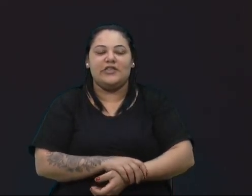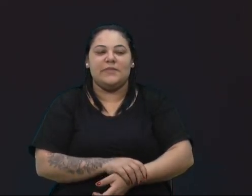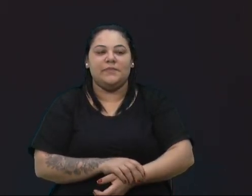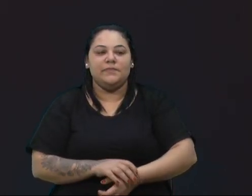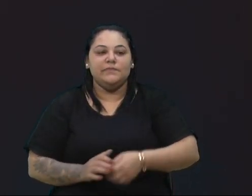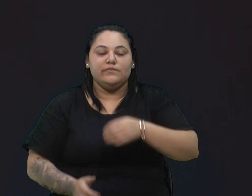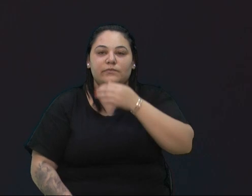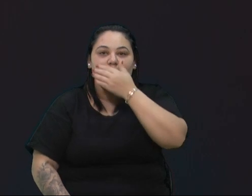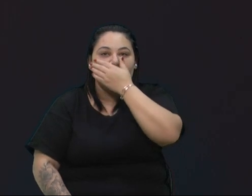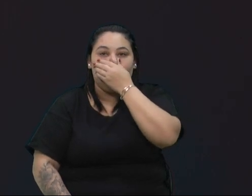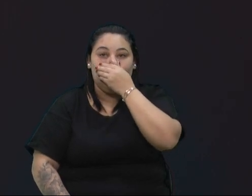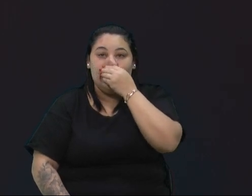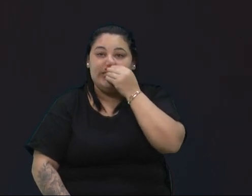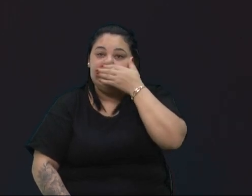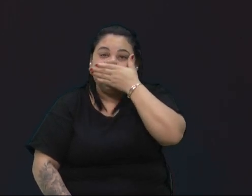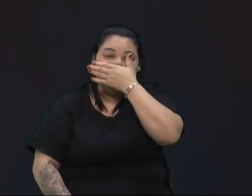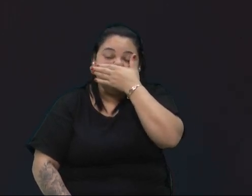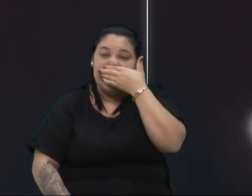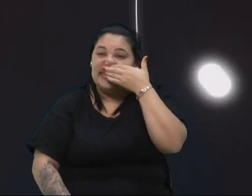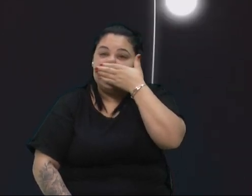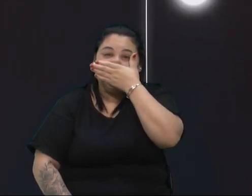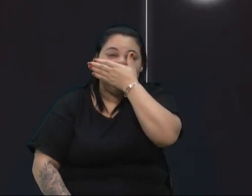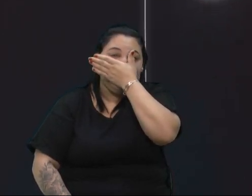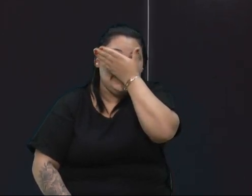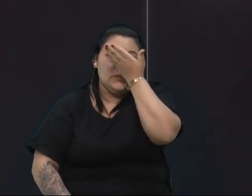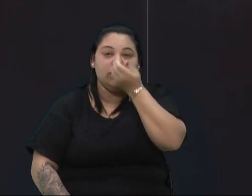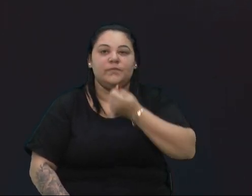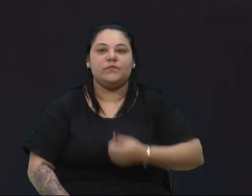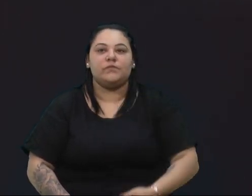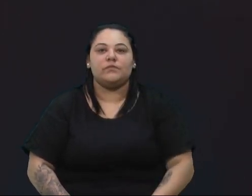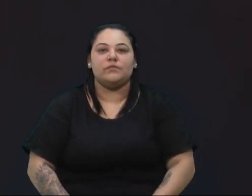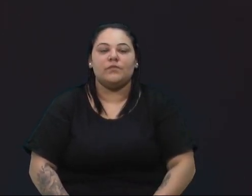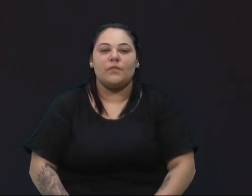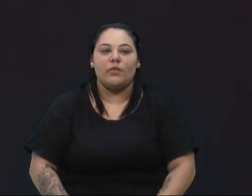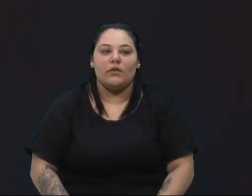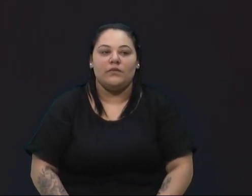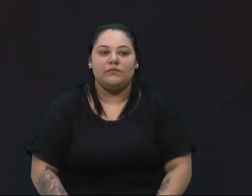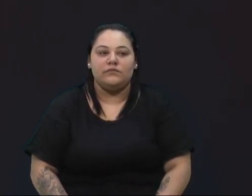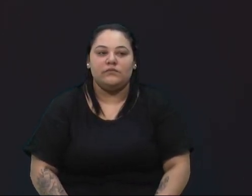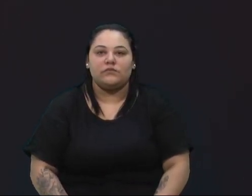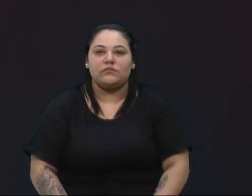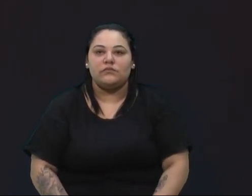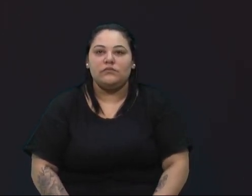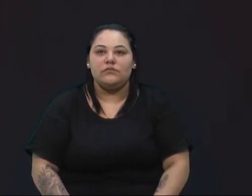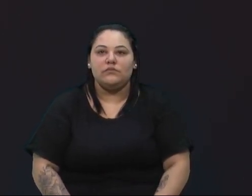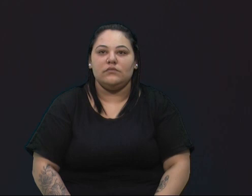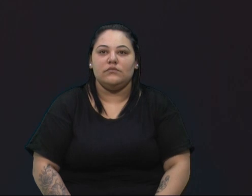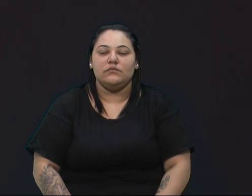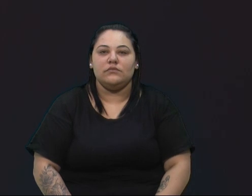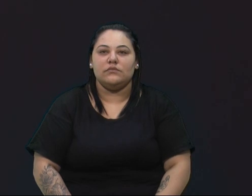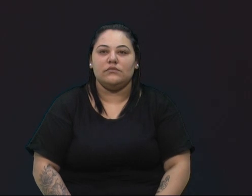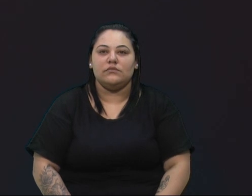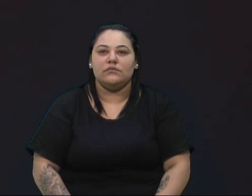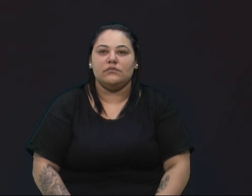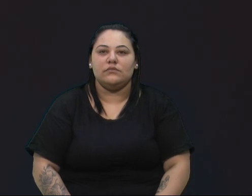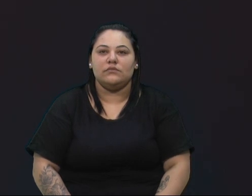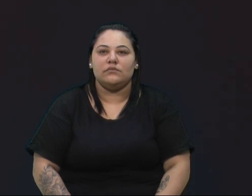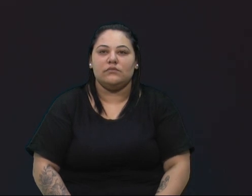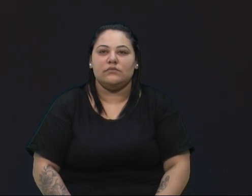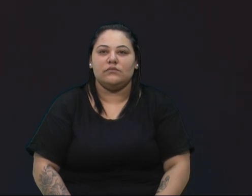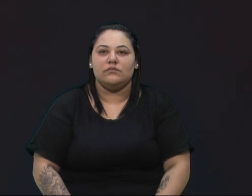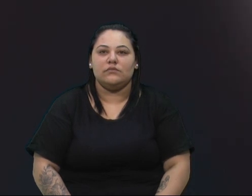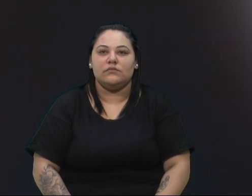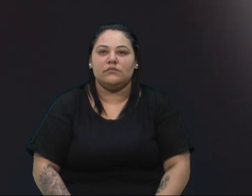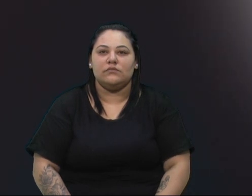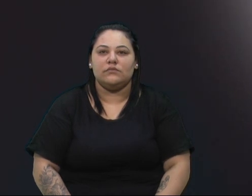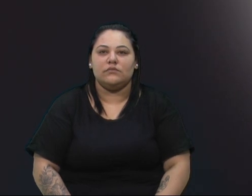YouTube, Facebook. Vai estar o vídeo completo e outros materiais do Coro do Moinho. Muito obrigada novamente, seu Camilles. Obrigada,